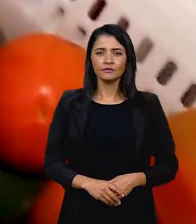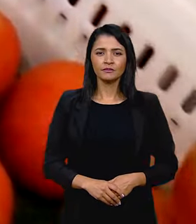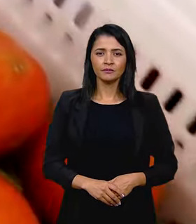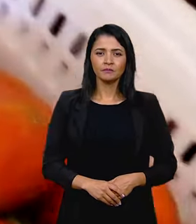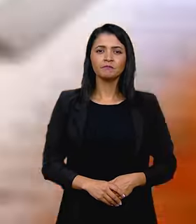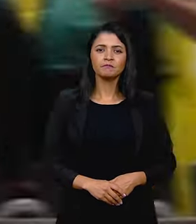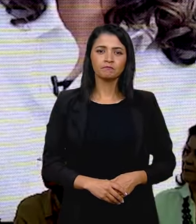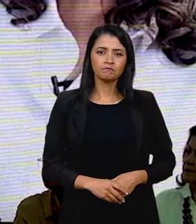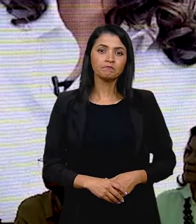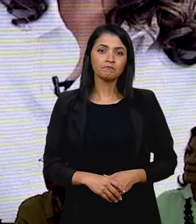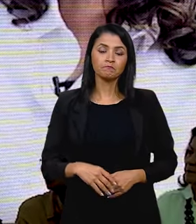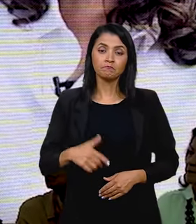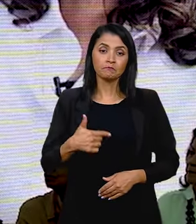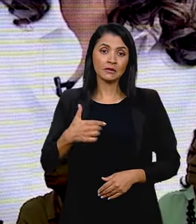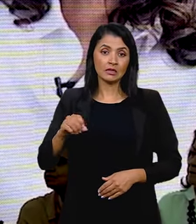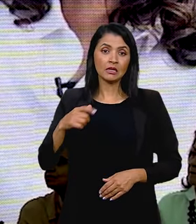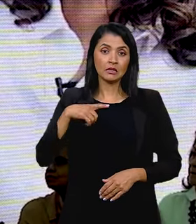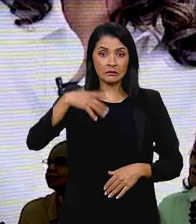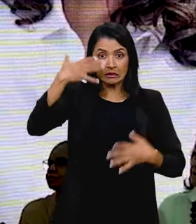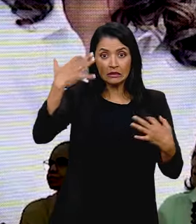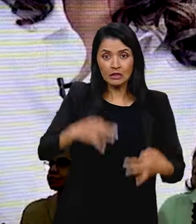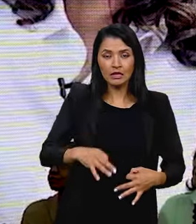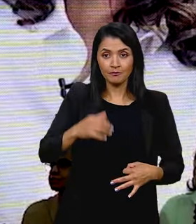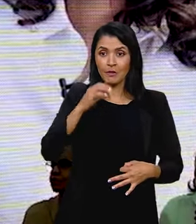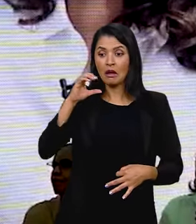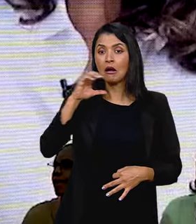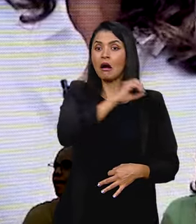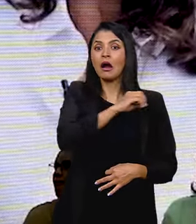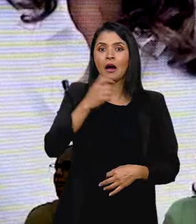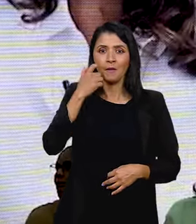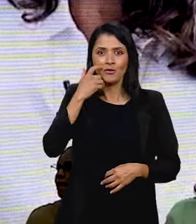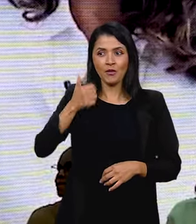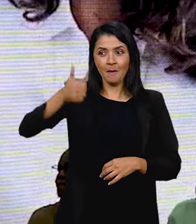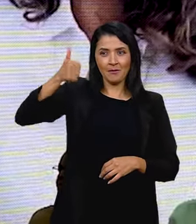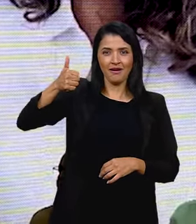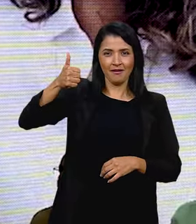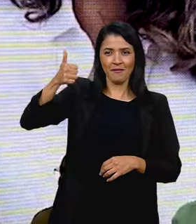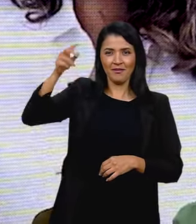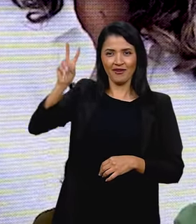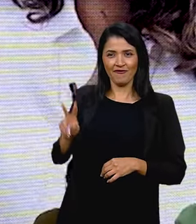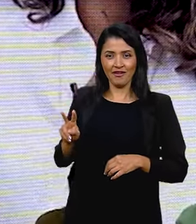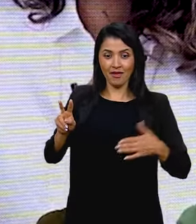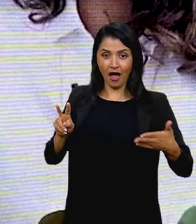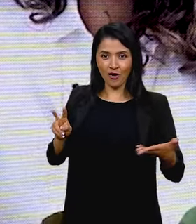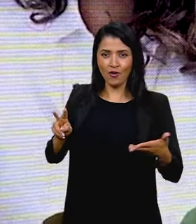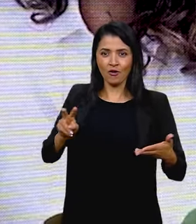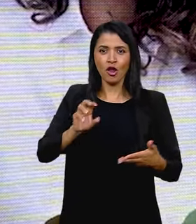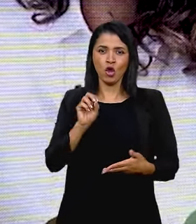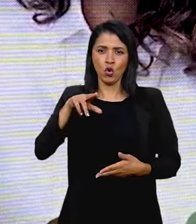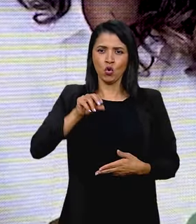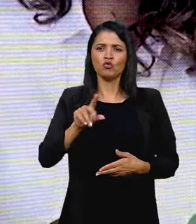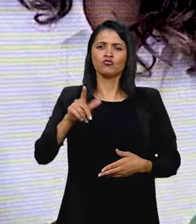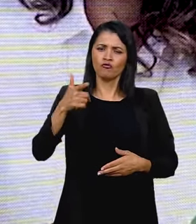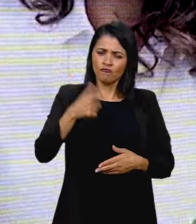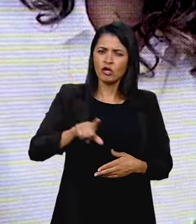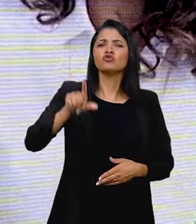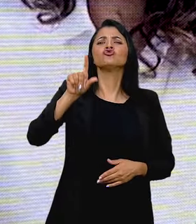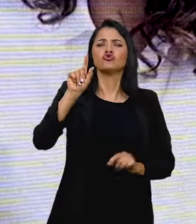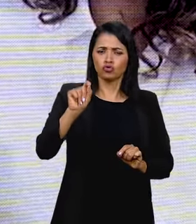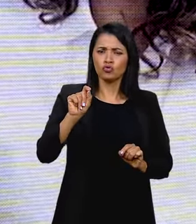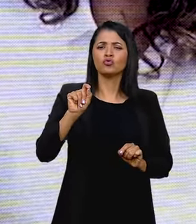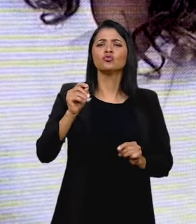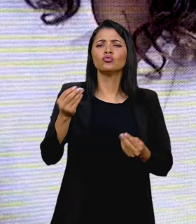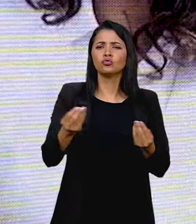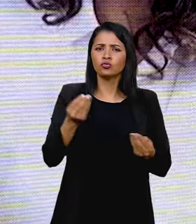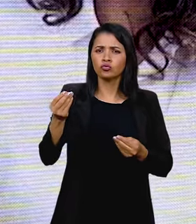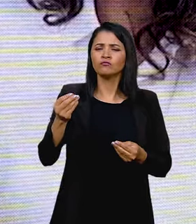feito eu tenho certeza que muito mais rápido do que na primeira vez a ONU vai outra